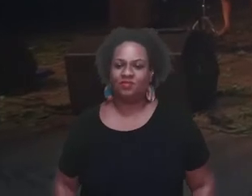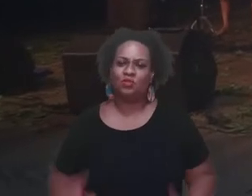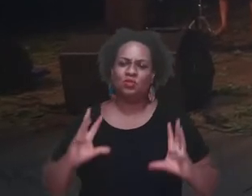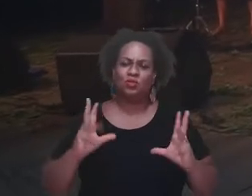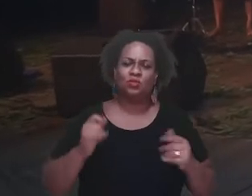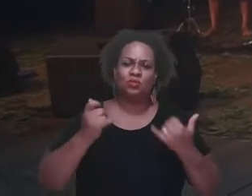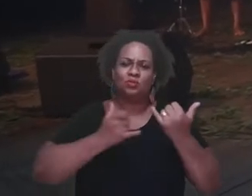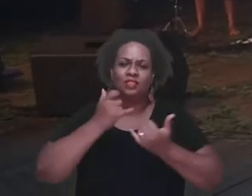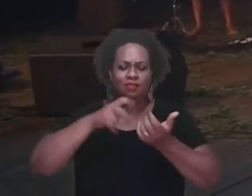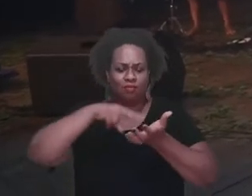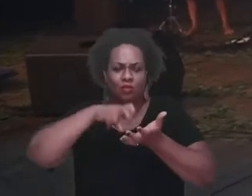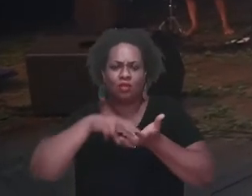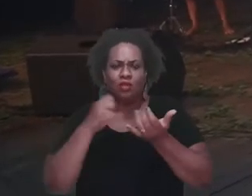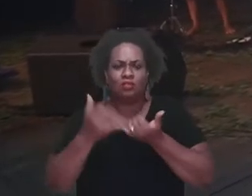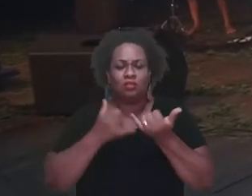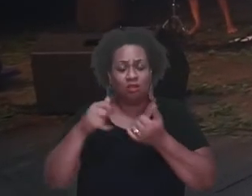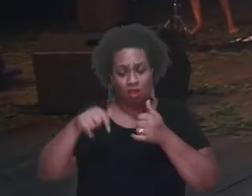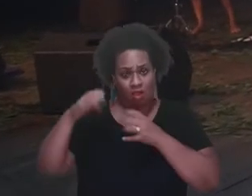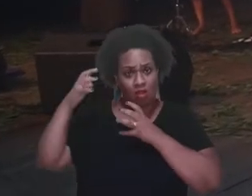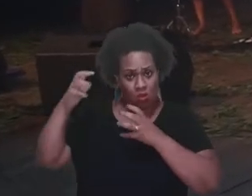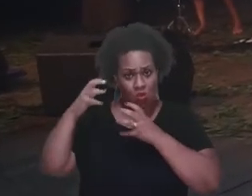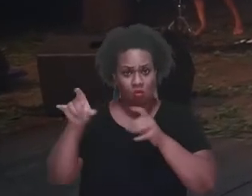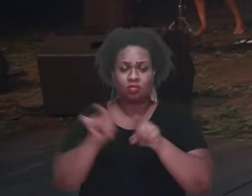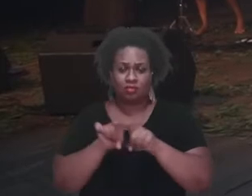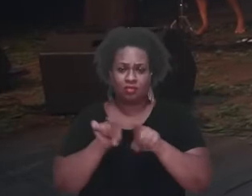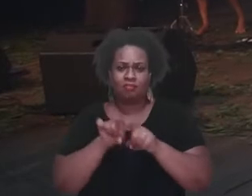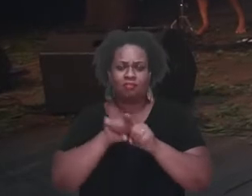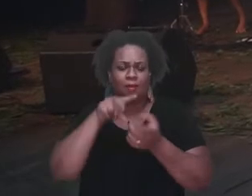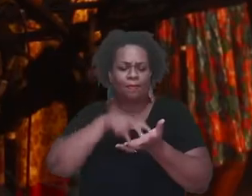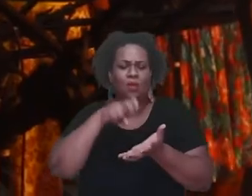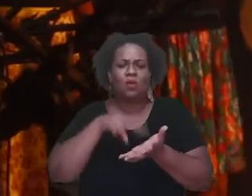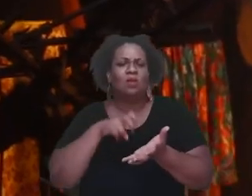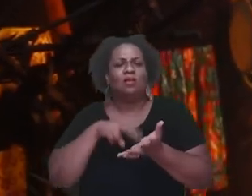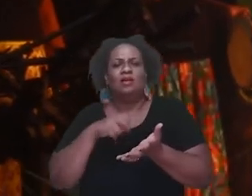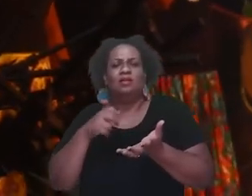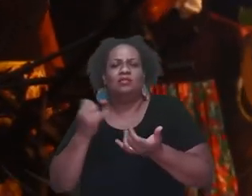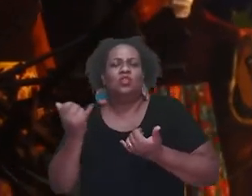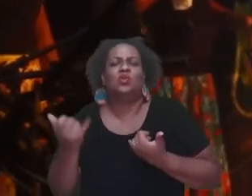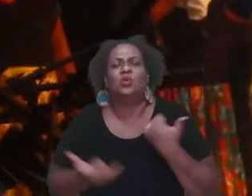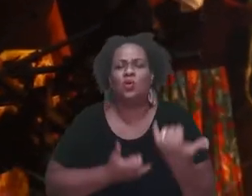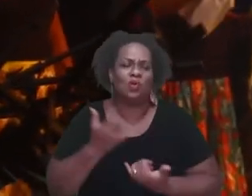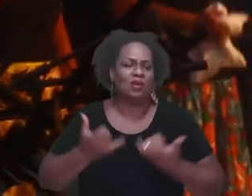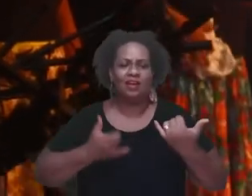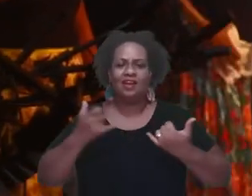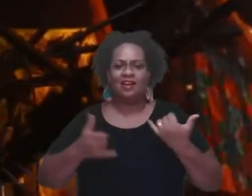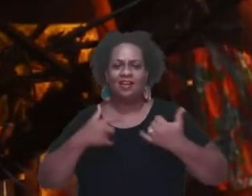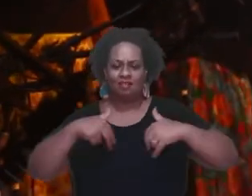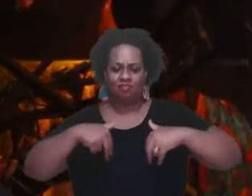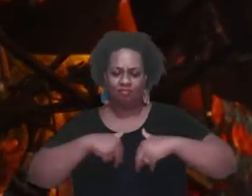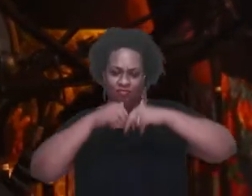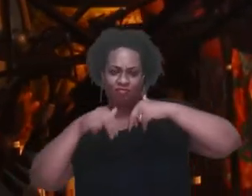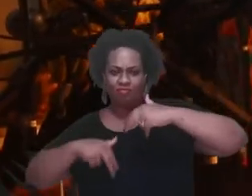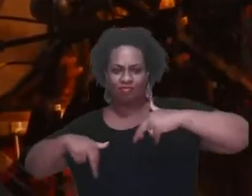vai brincadeira para pular para jogar para brincar quanto o corpo também faz do corpo também a gente pula a gente joga ela